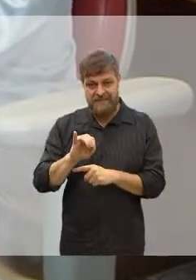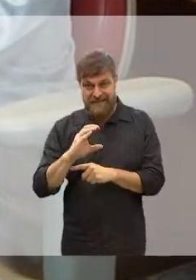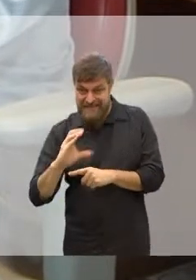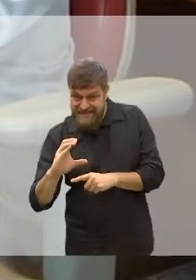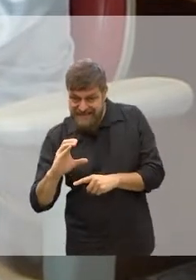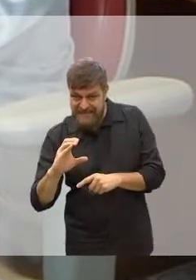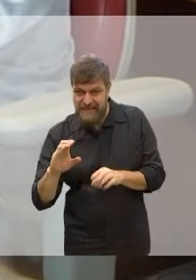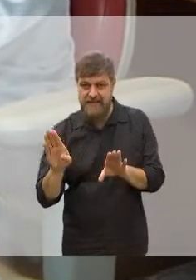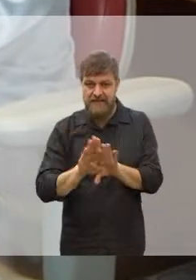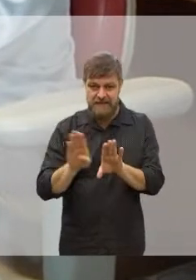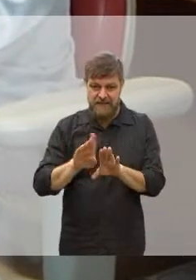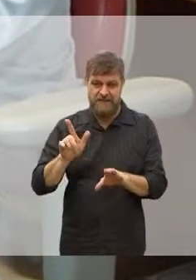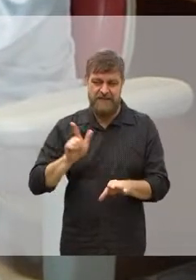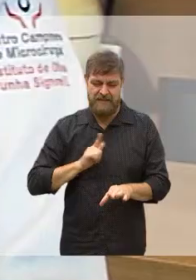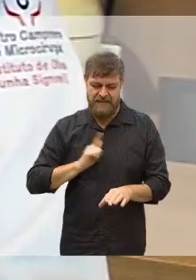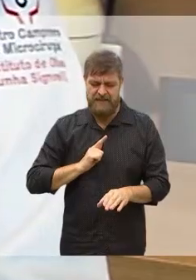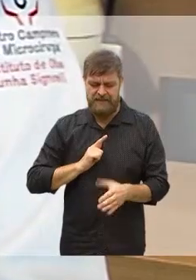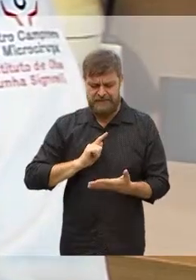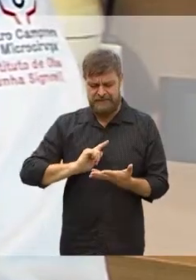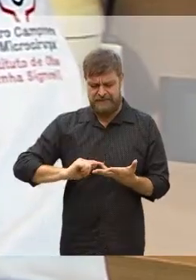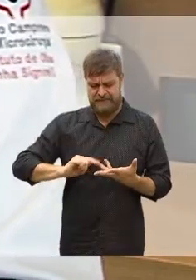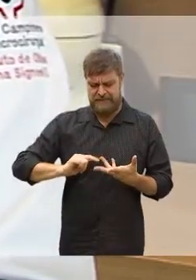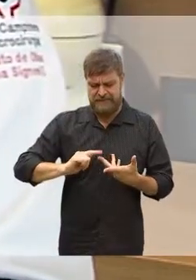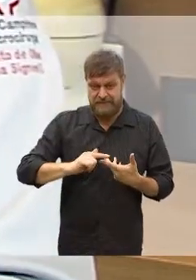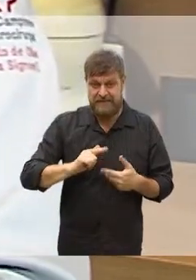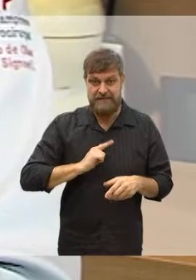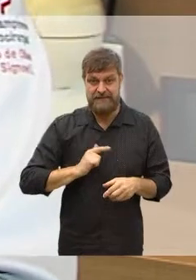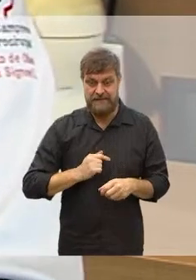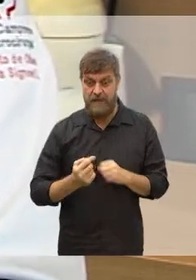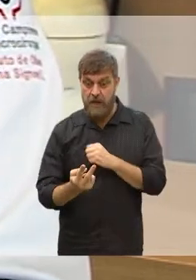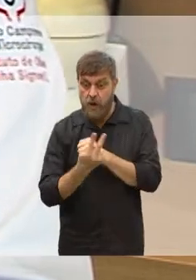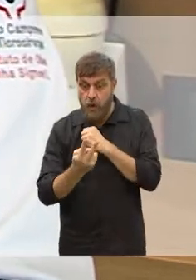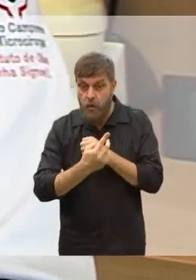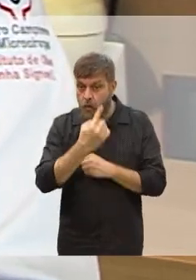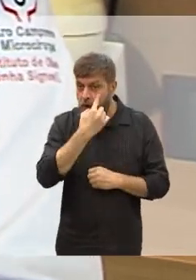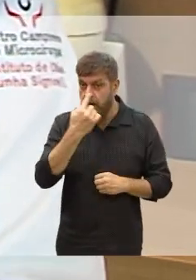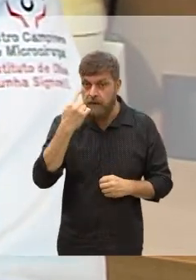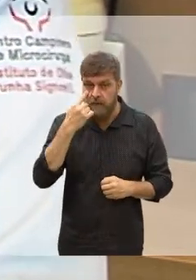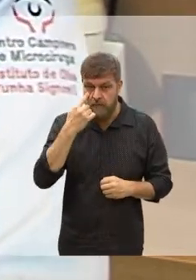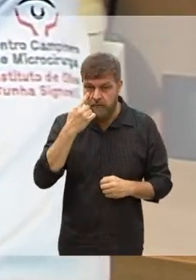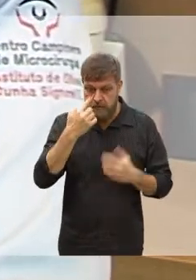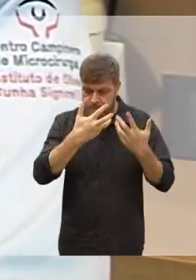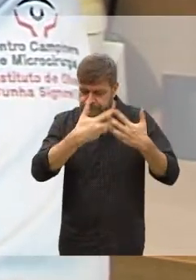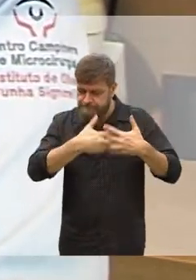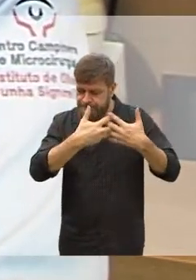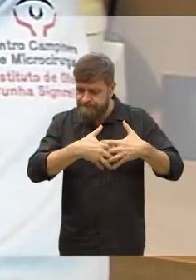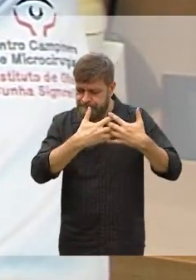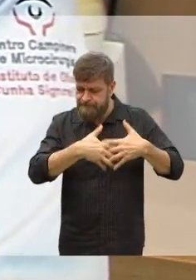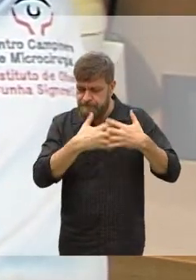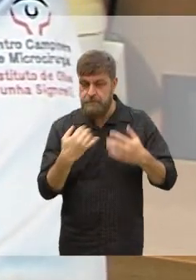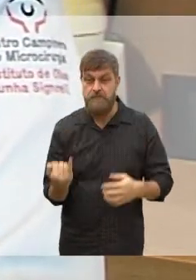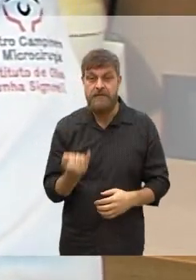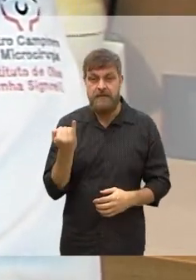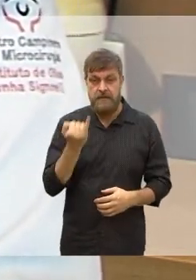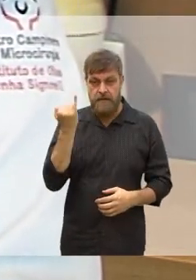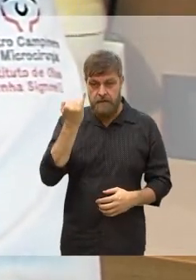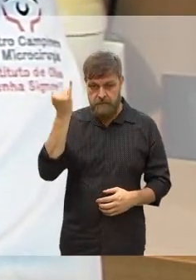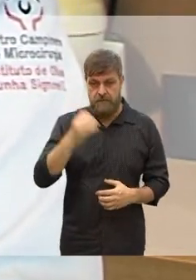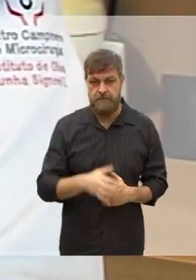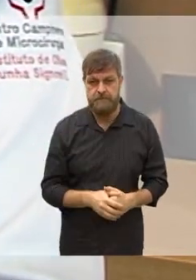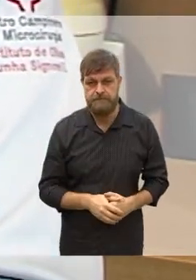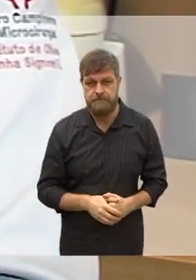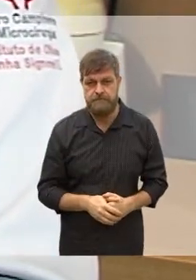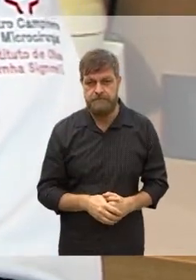conhece, mas tem muitos aminoácidos e enzimas que são importantes para nosso metabolismo